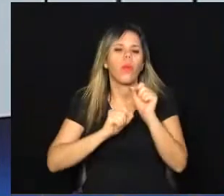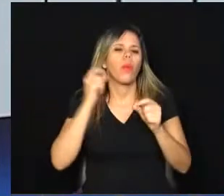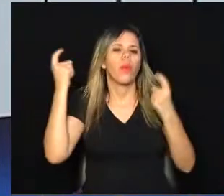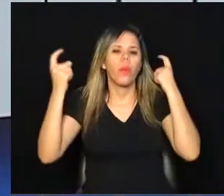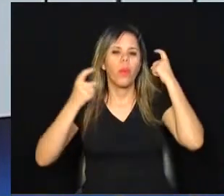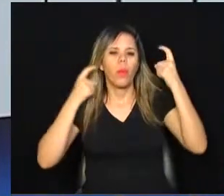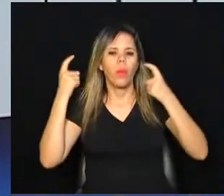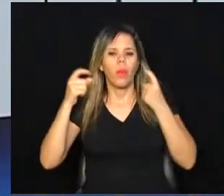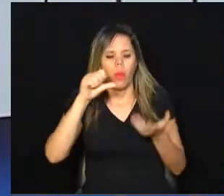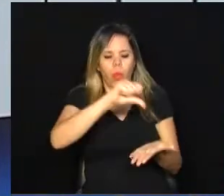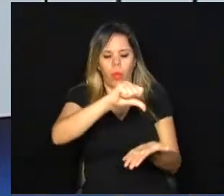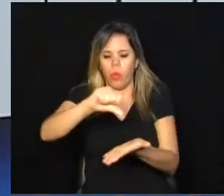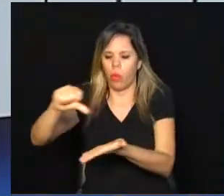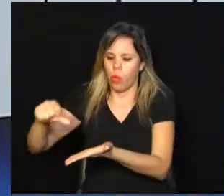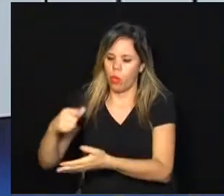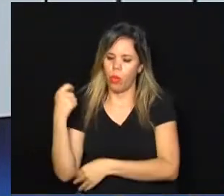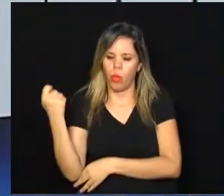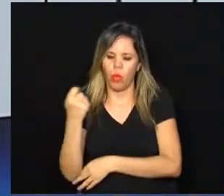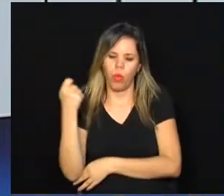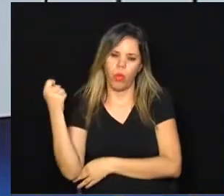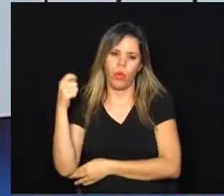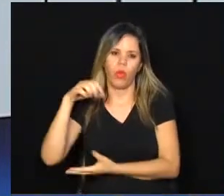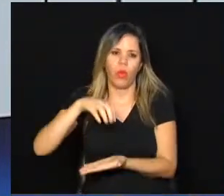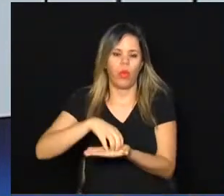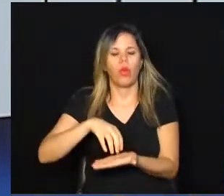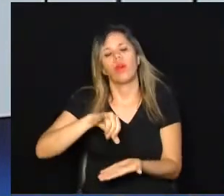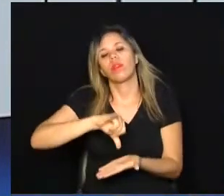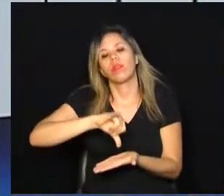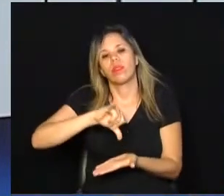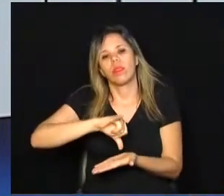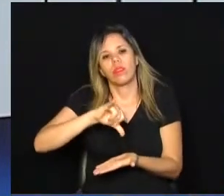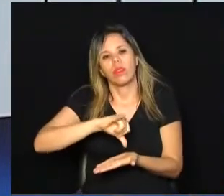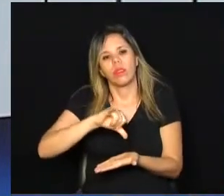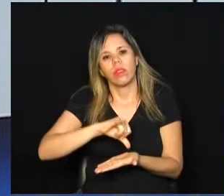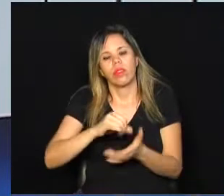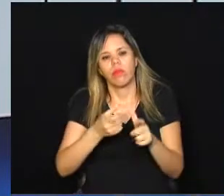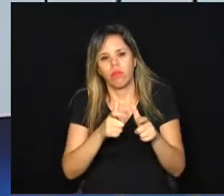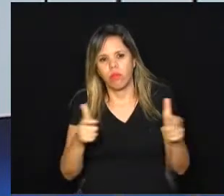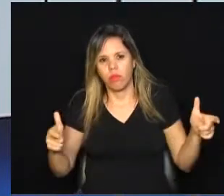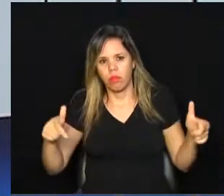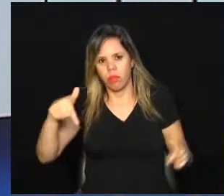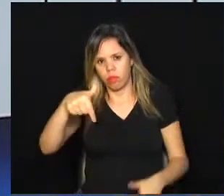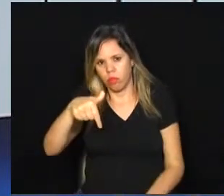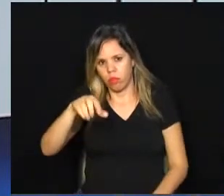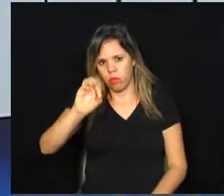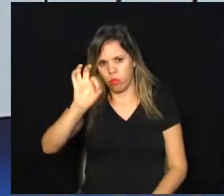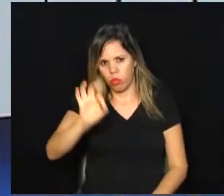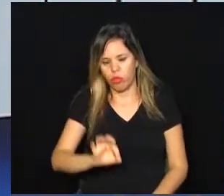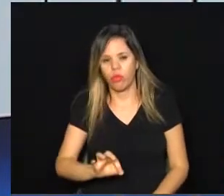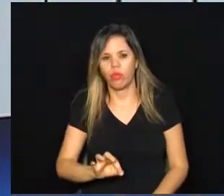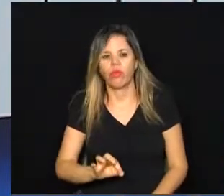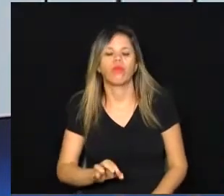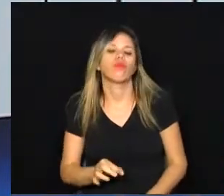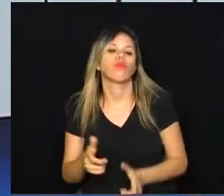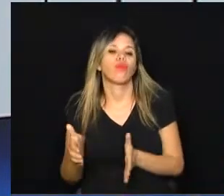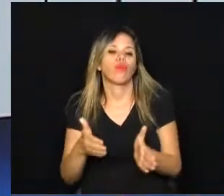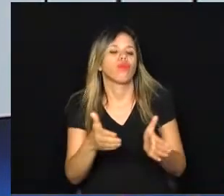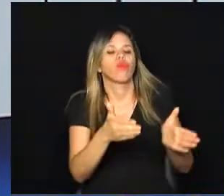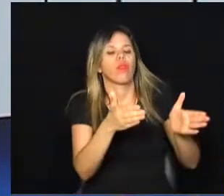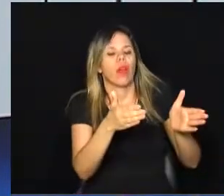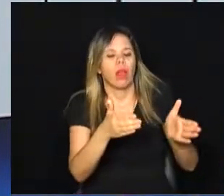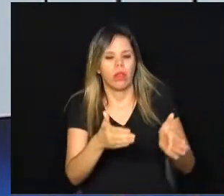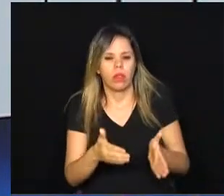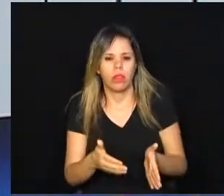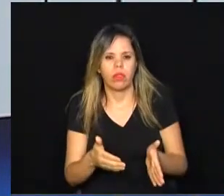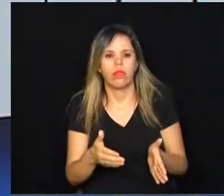nas regiões Sudeste e Centro-Oeste, que concentram aí 70% dos reservatórios do